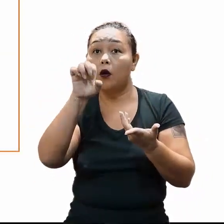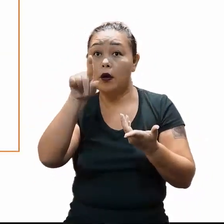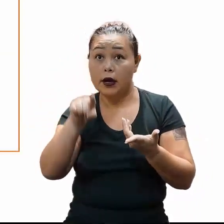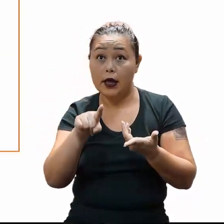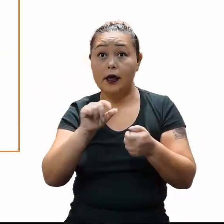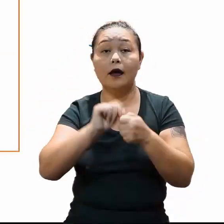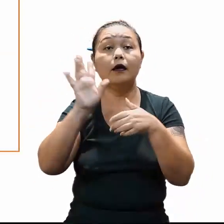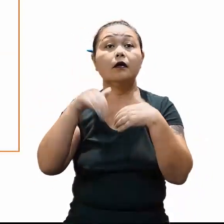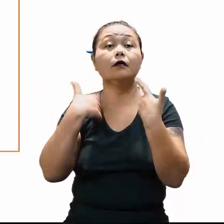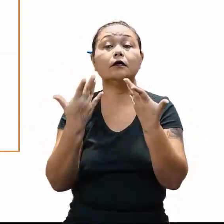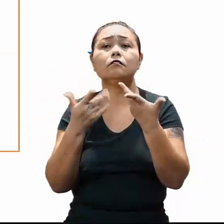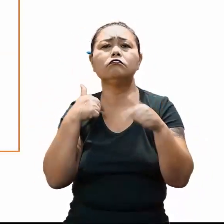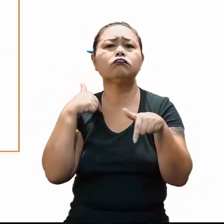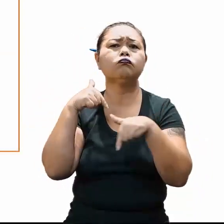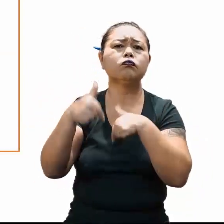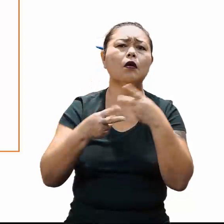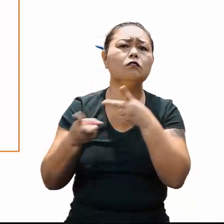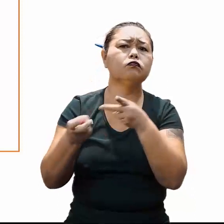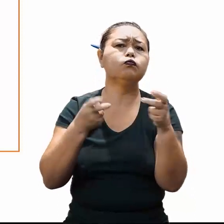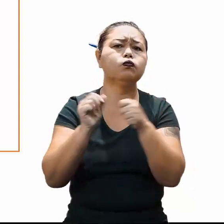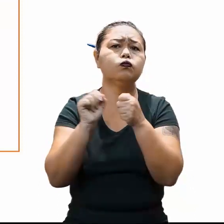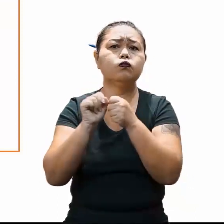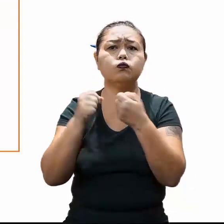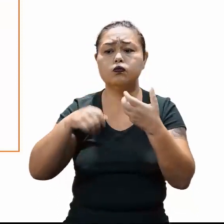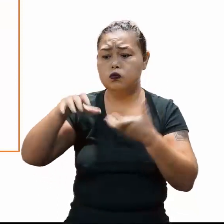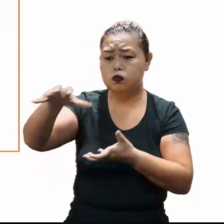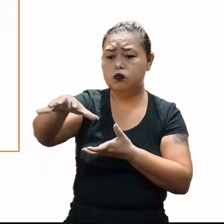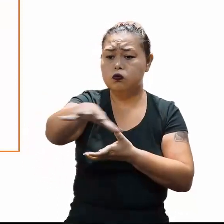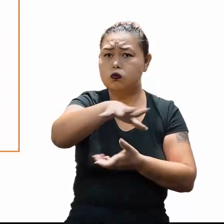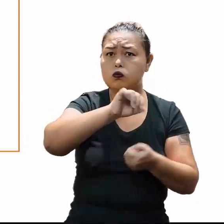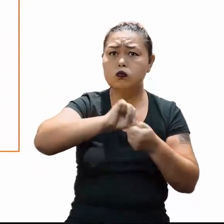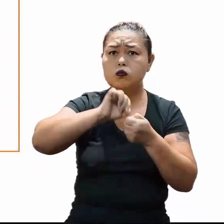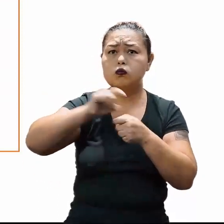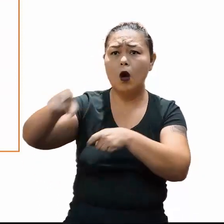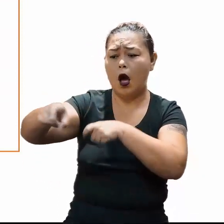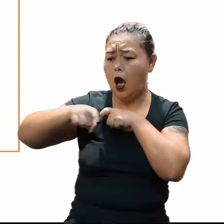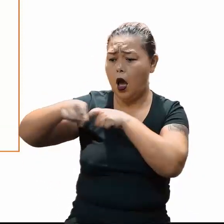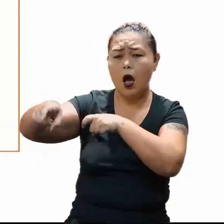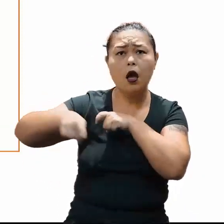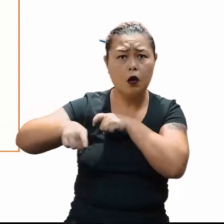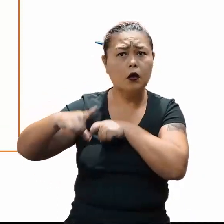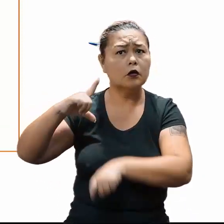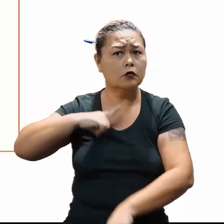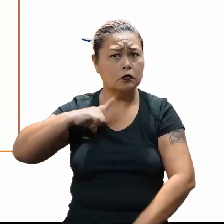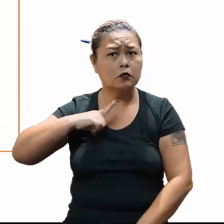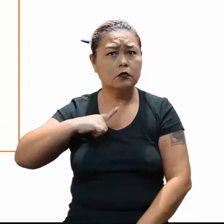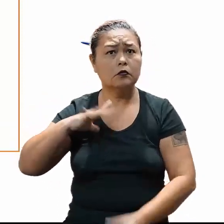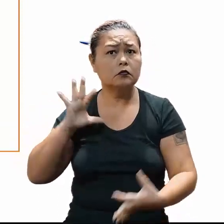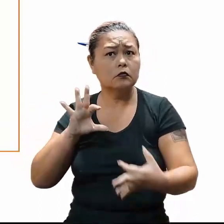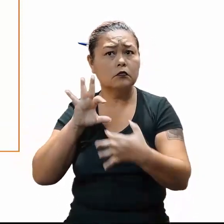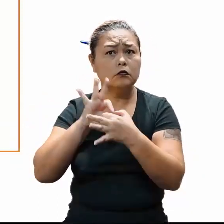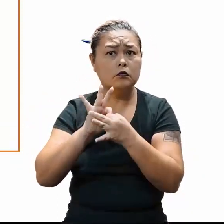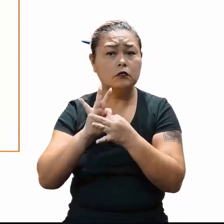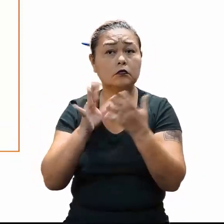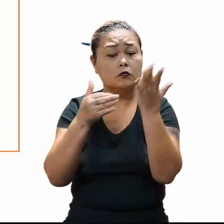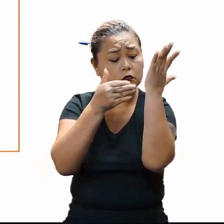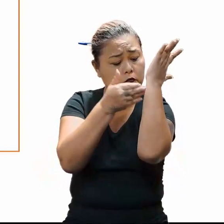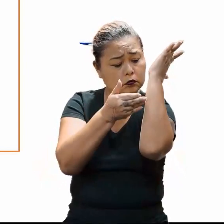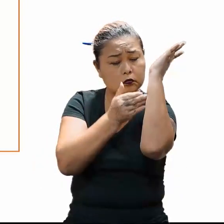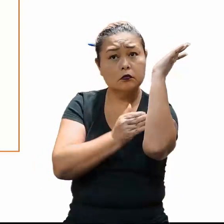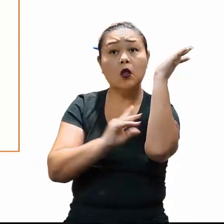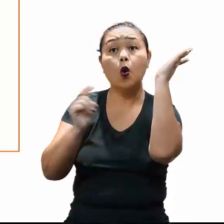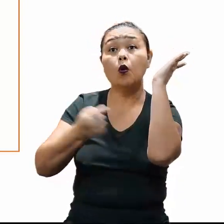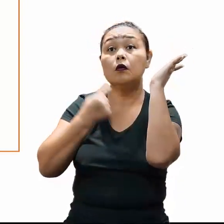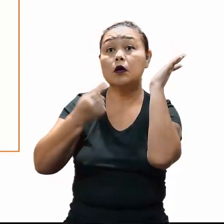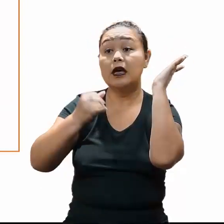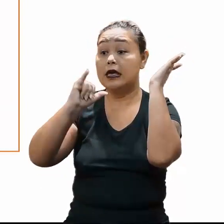O trabalho extrativista, as colônias agrícolas. Aqui nós tivemos duas grandes colônias agrícolas ligadas à extração da borracha. Uma